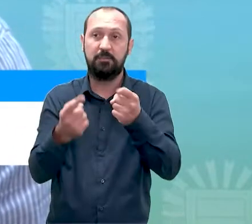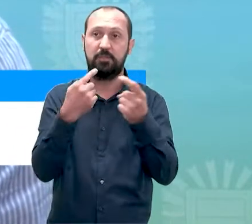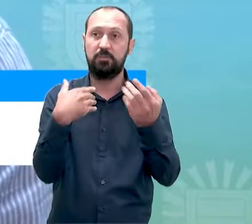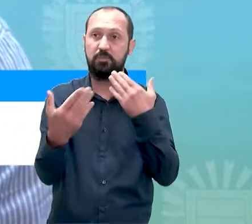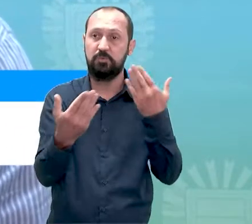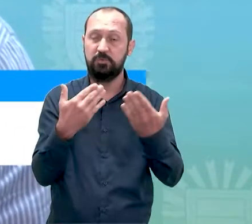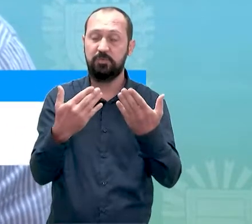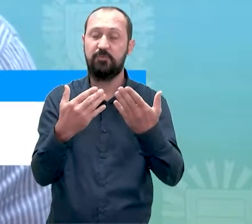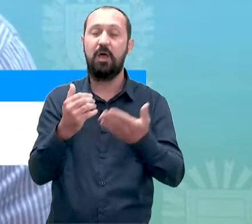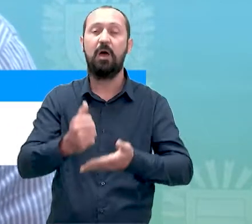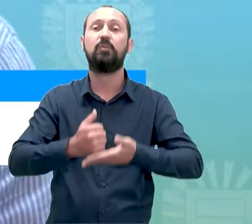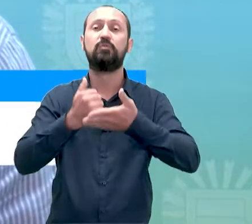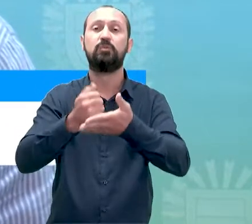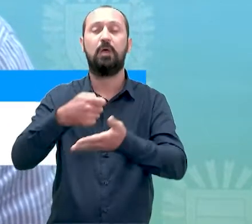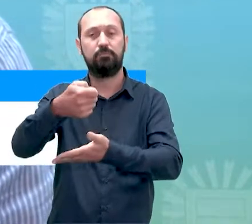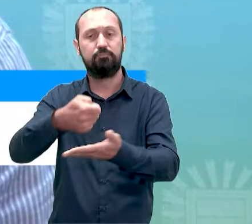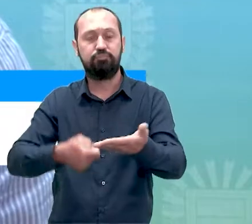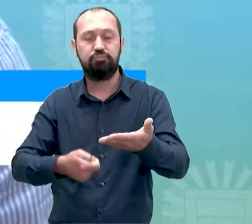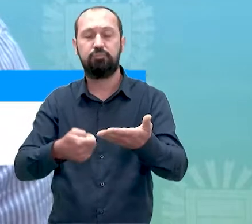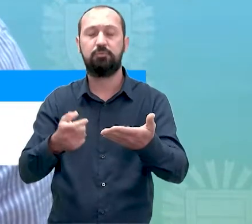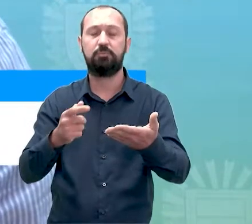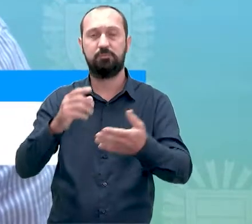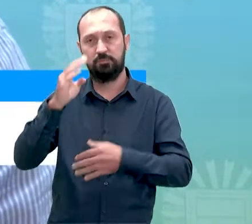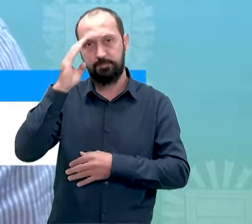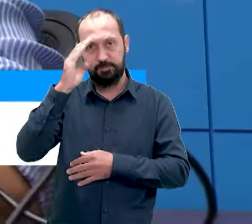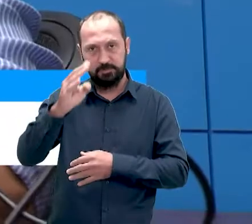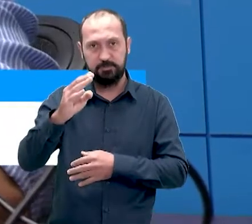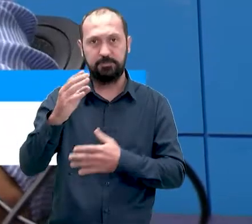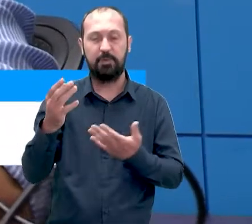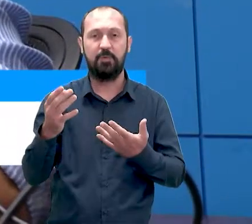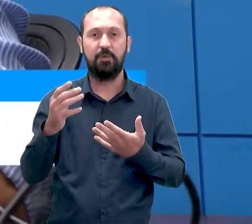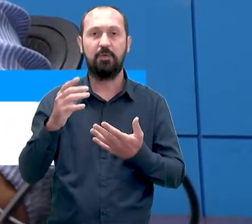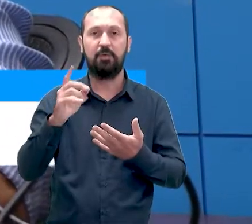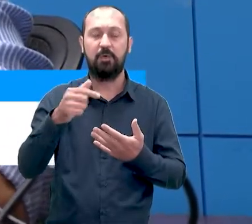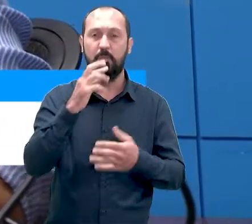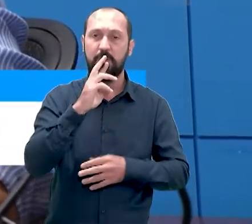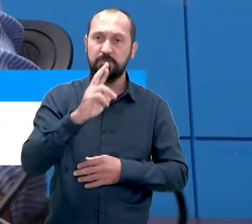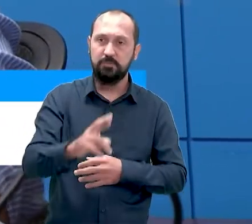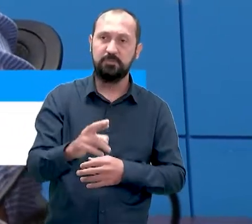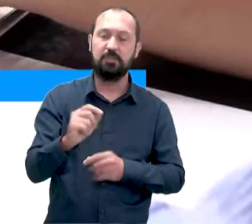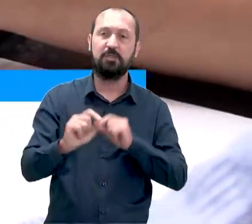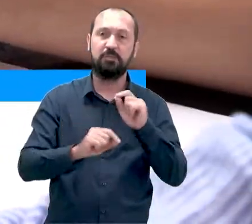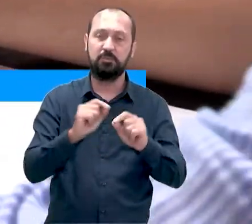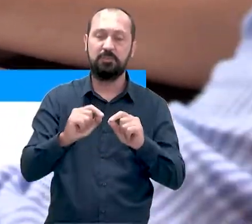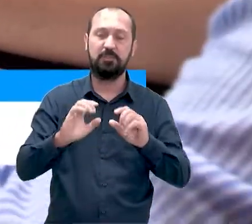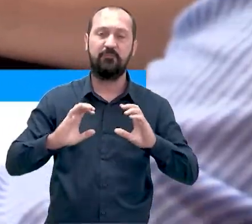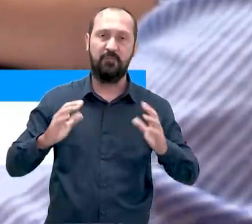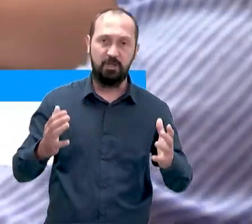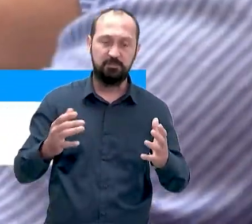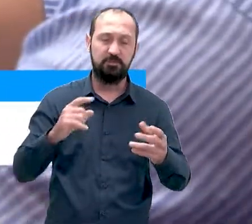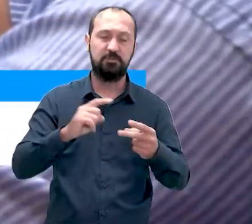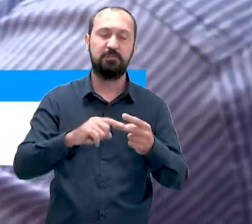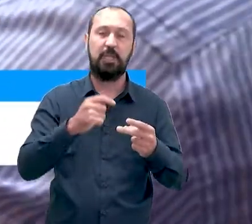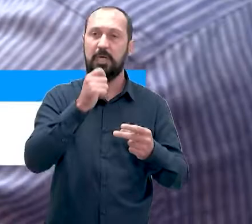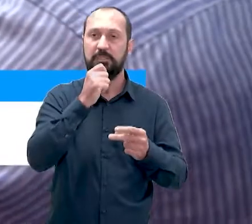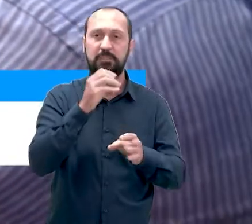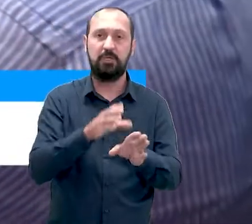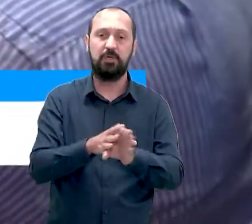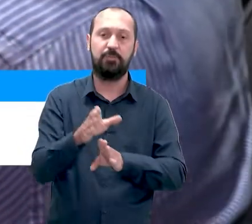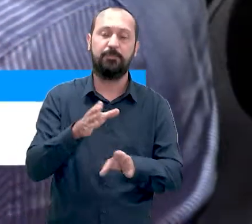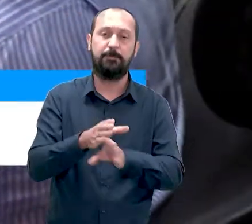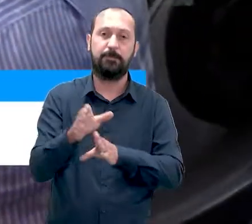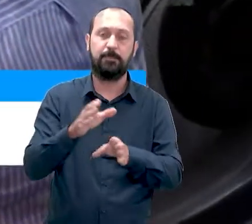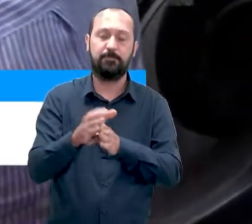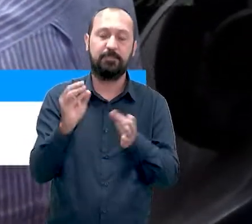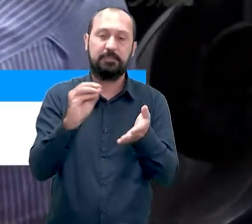técnica dele, que vai subsidiar as discussões e que vai subsidiar a escrita do documento principal, que é resultado desse